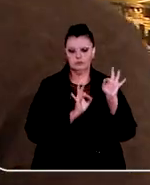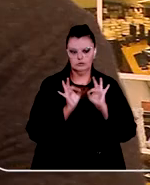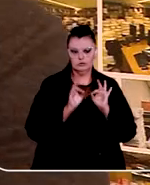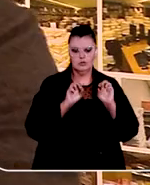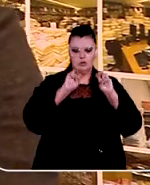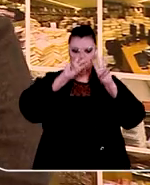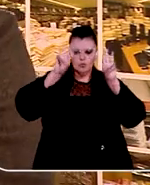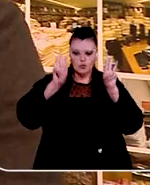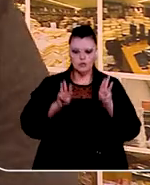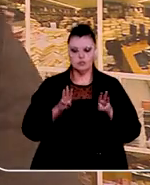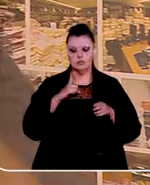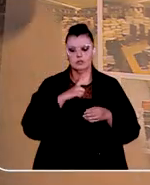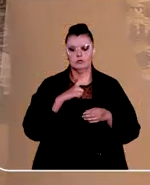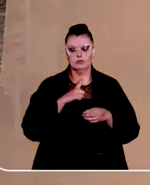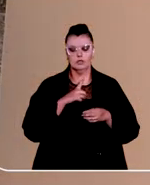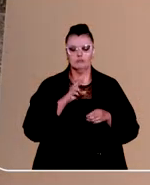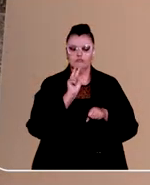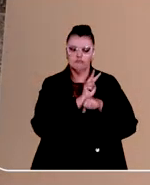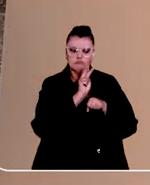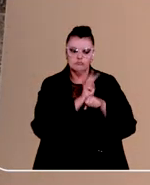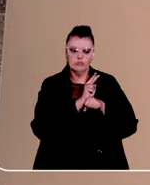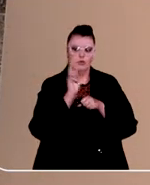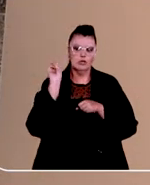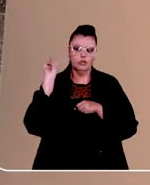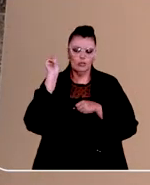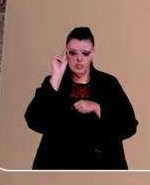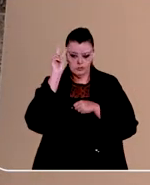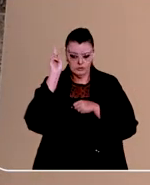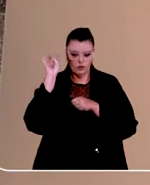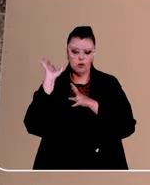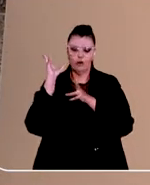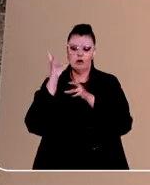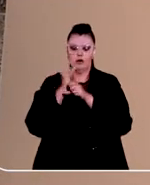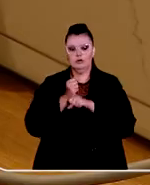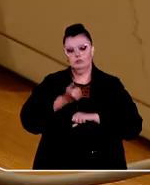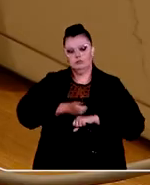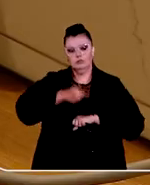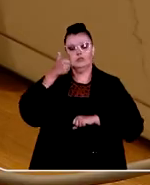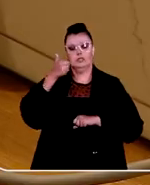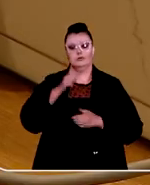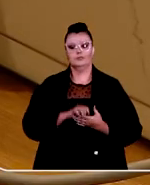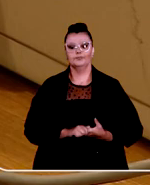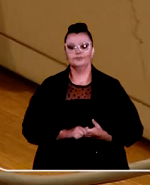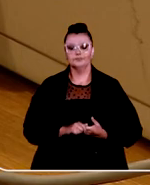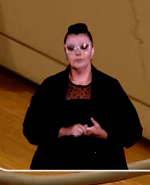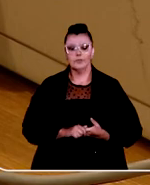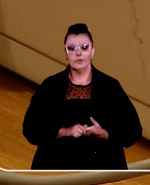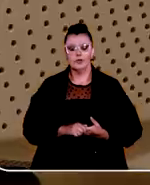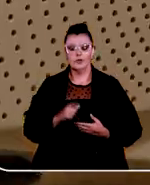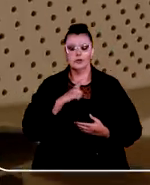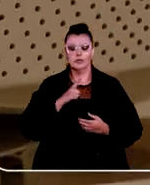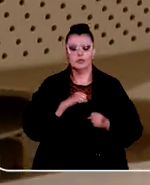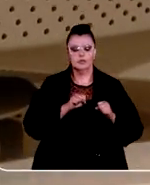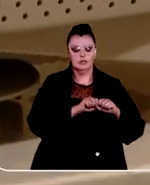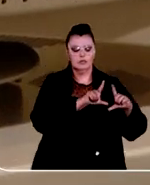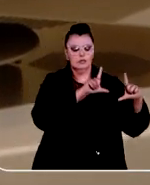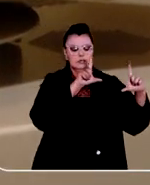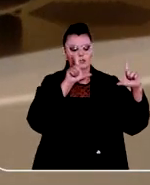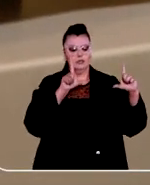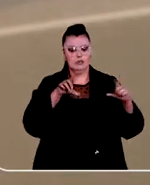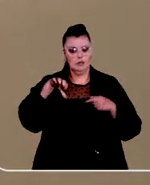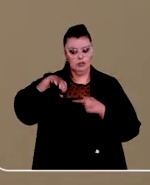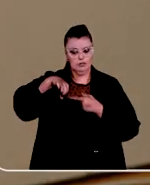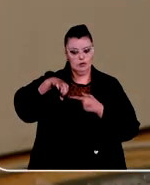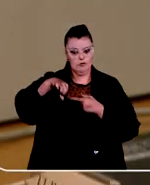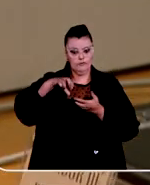consultar cada folha deel dessa para achar alguma informação seria um caos hoje a gente CONSEG uma ação muito mais rápida e